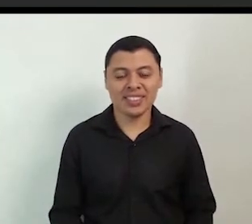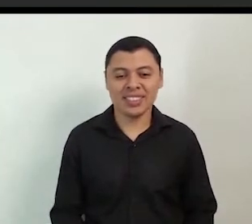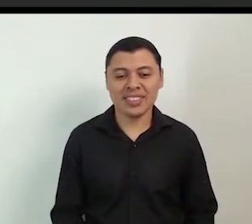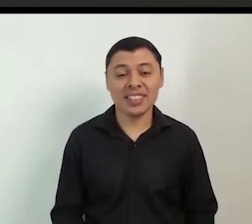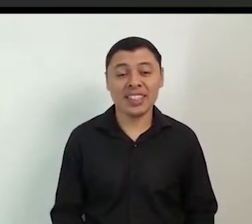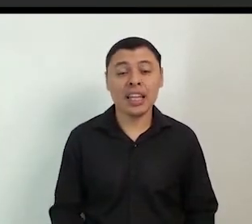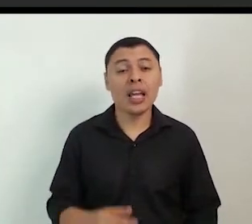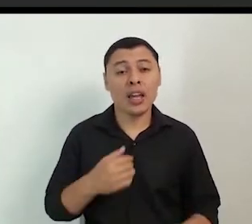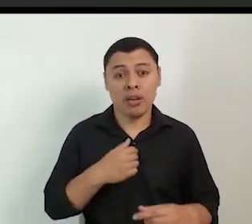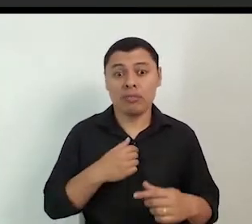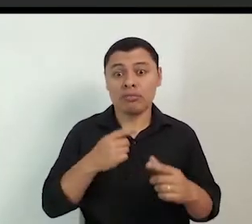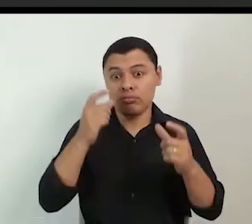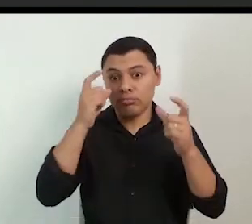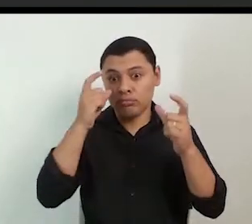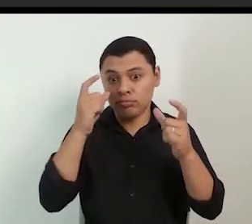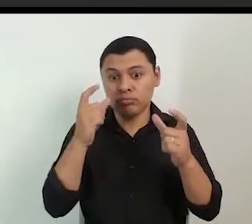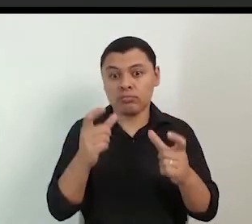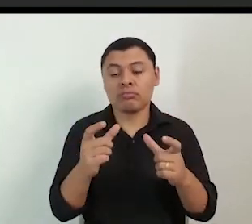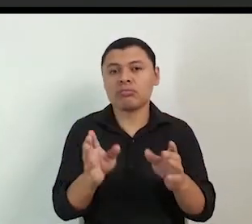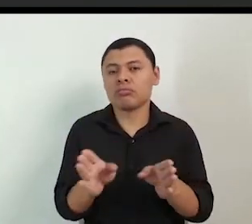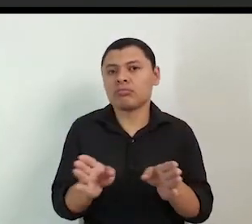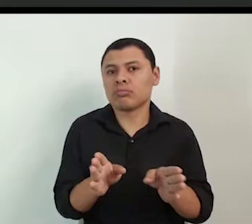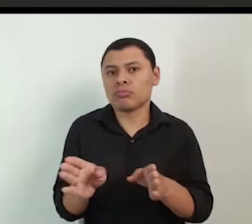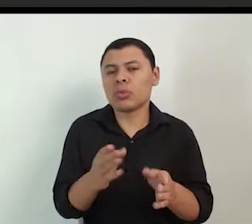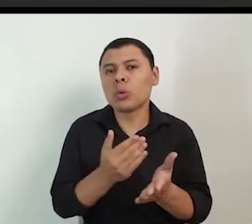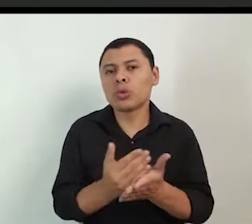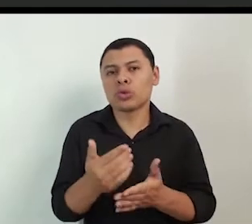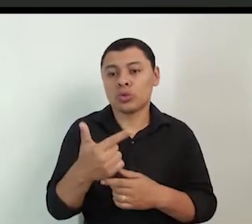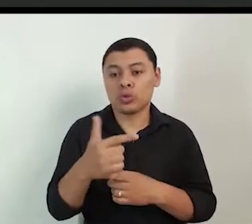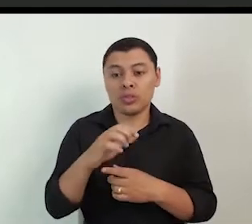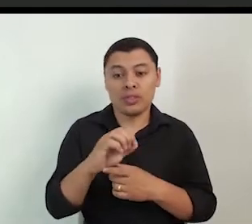Meu interesse em acessibilidade nasceu em 2019,